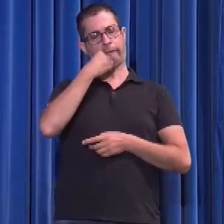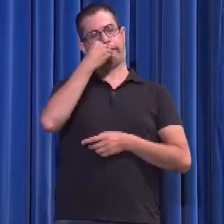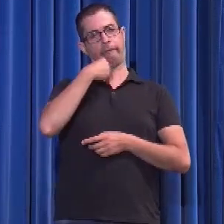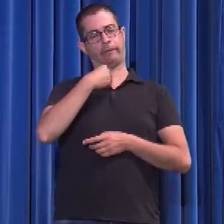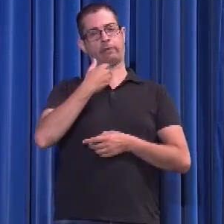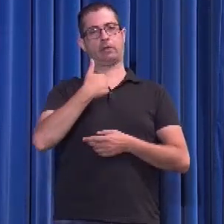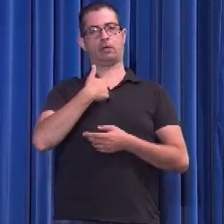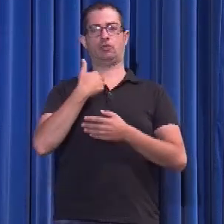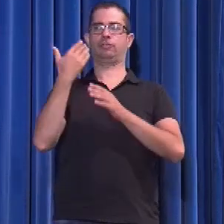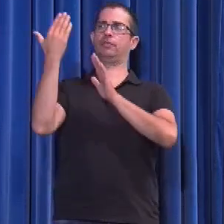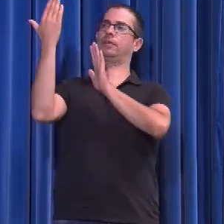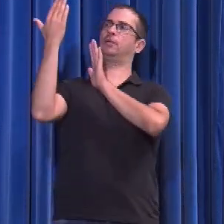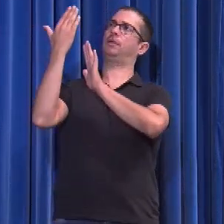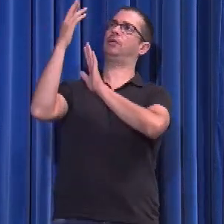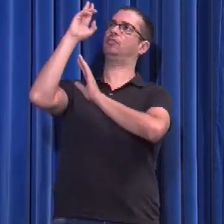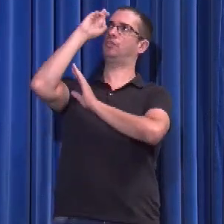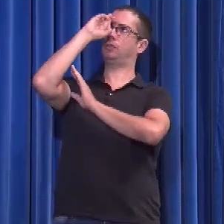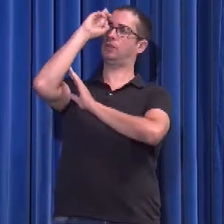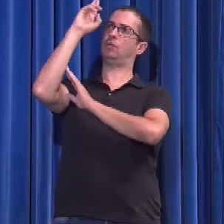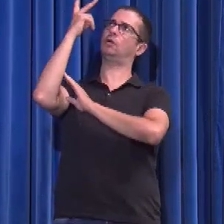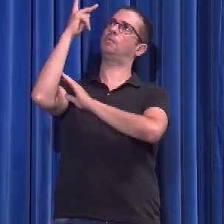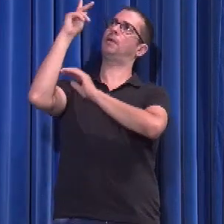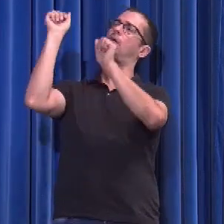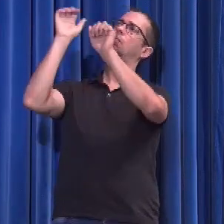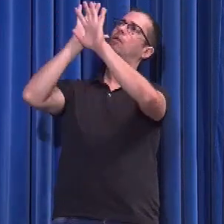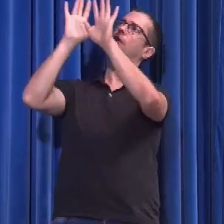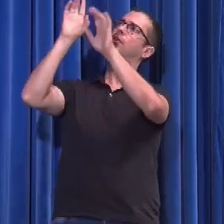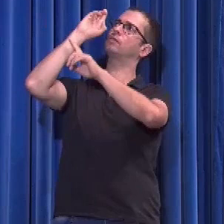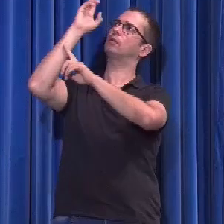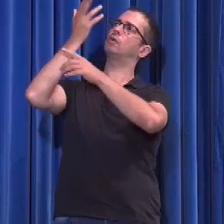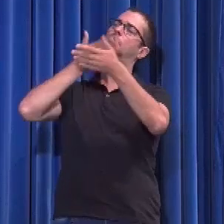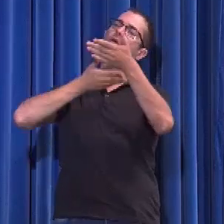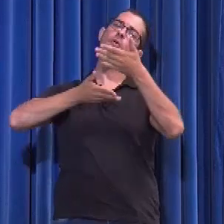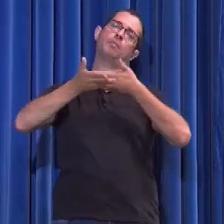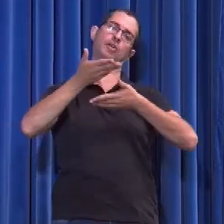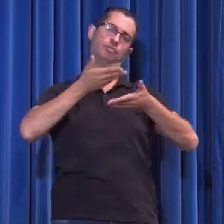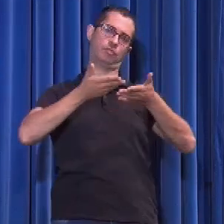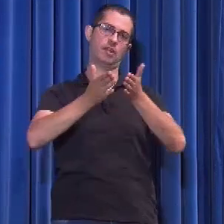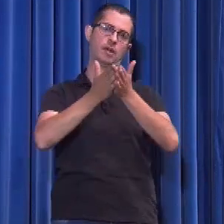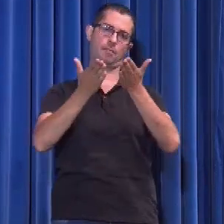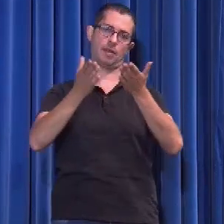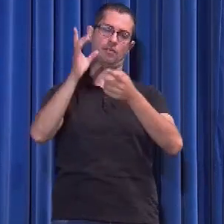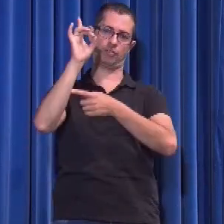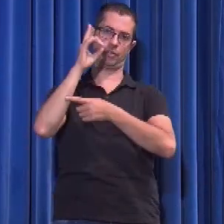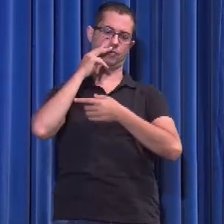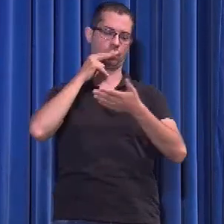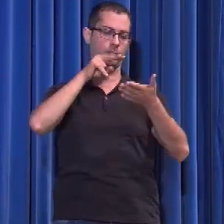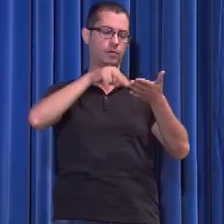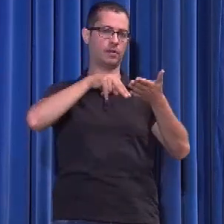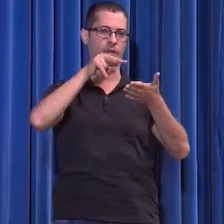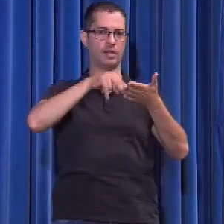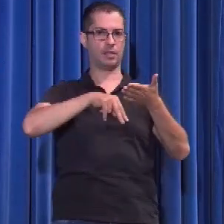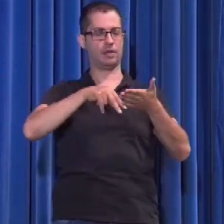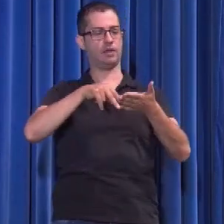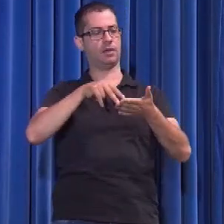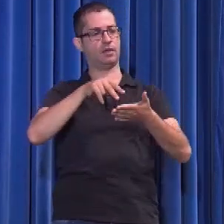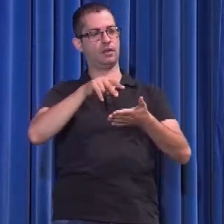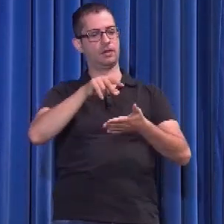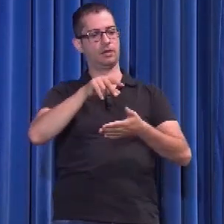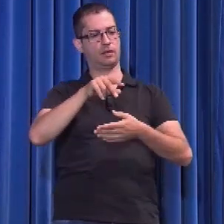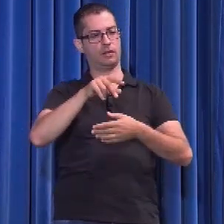Senhor, para a glória do Senhor, compartilhar essa palavra dele mesmo. Vamos abrir o texto de Jeremias, capítulo